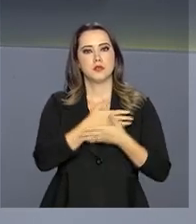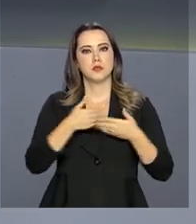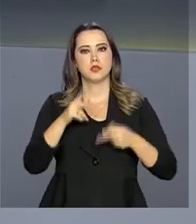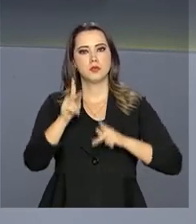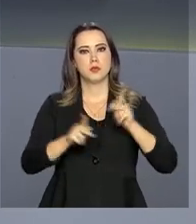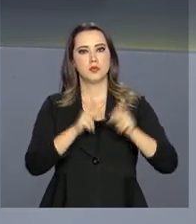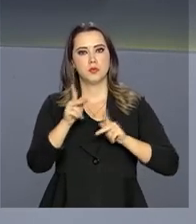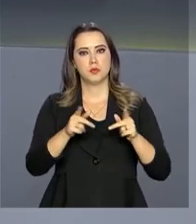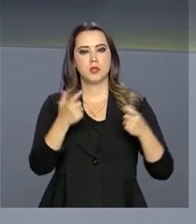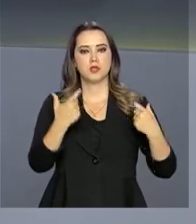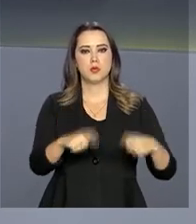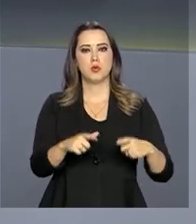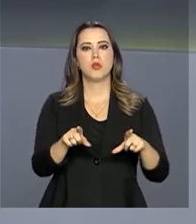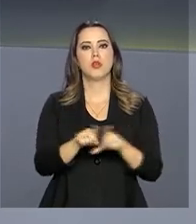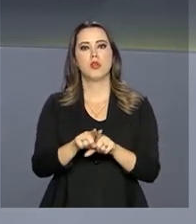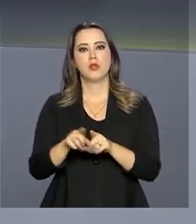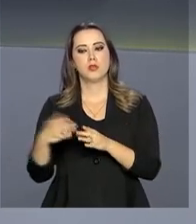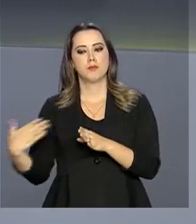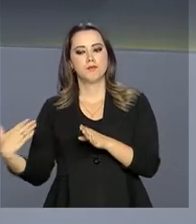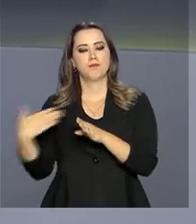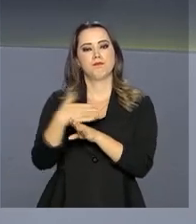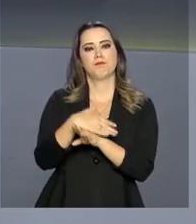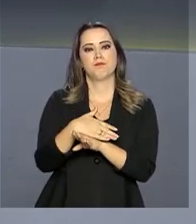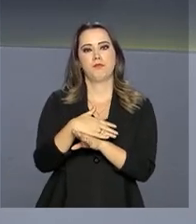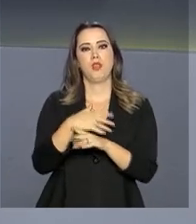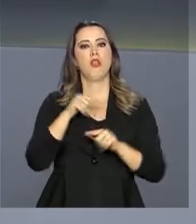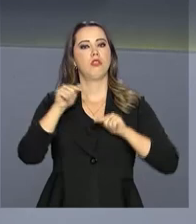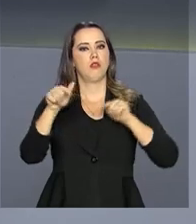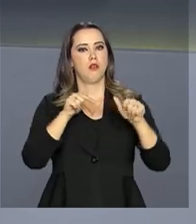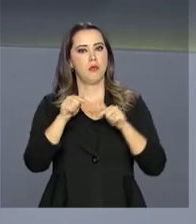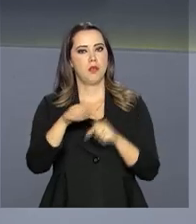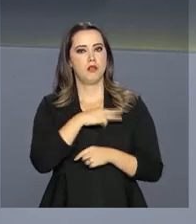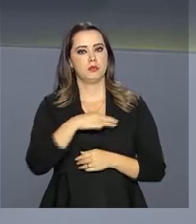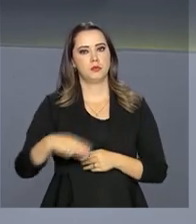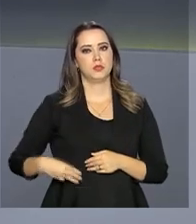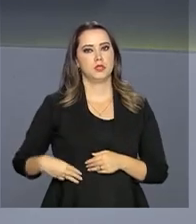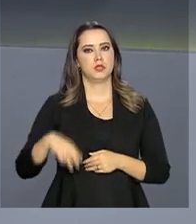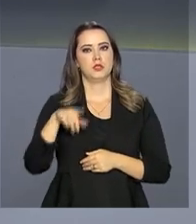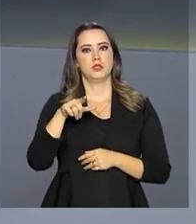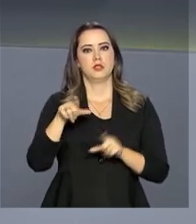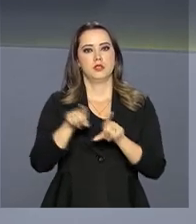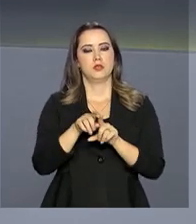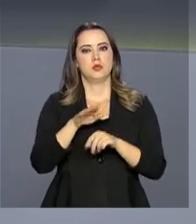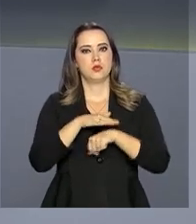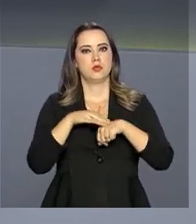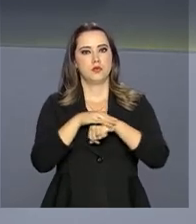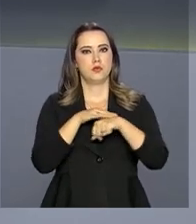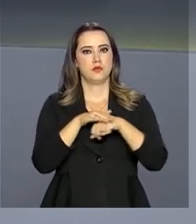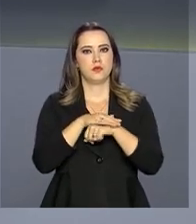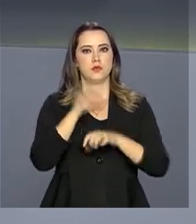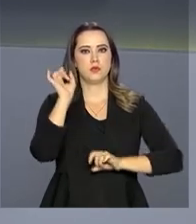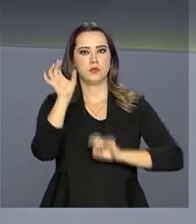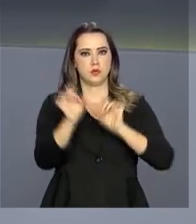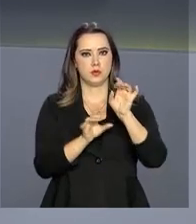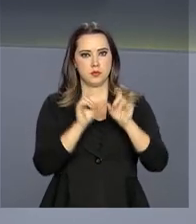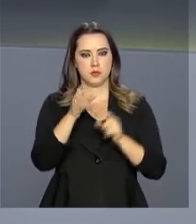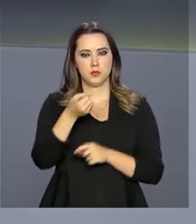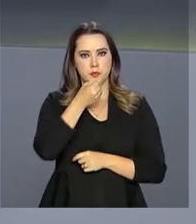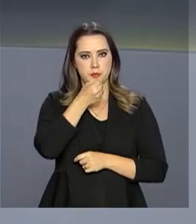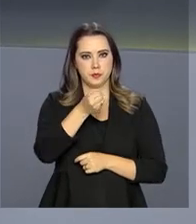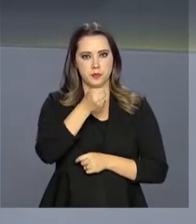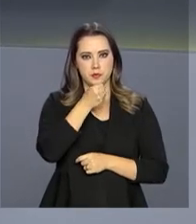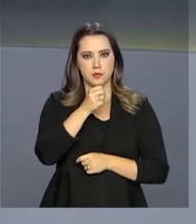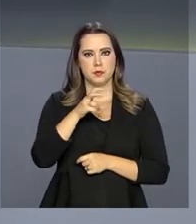população local e também dos imigrantes. Sobre essas ações, o ministro Eliseu Padilha conversou com exclusividade com o jornalista